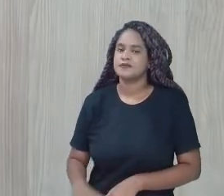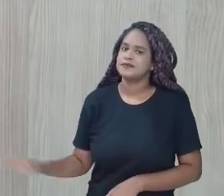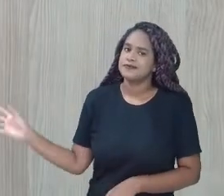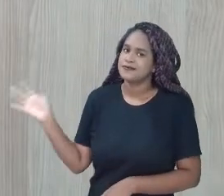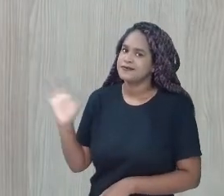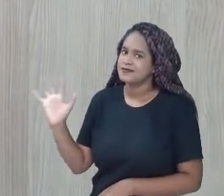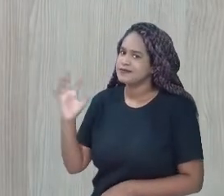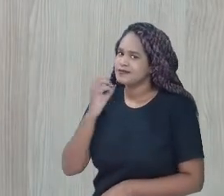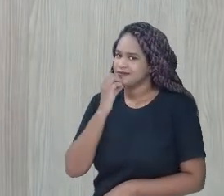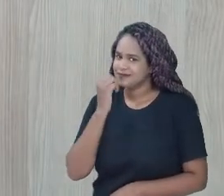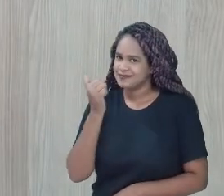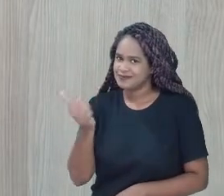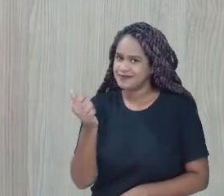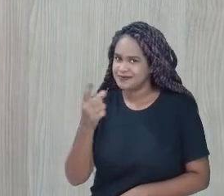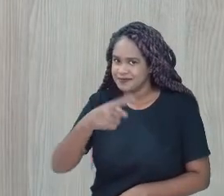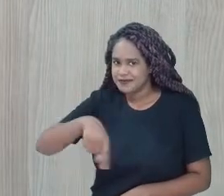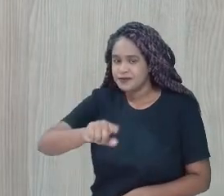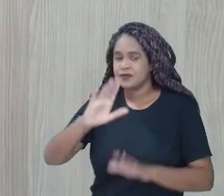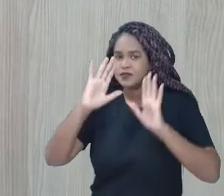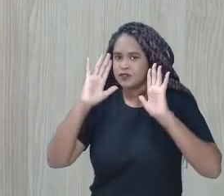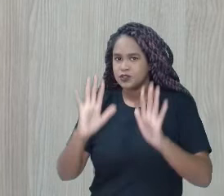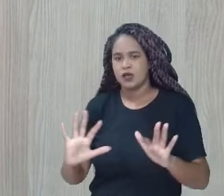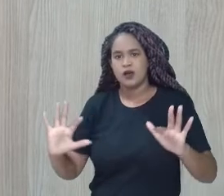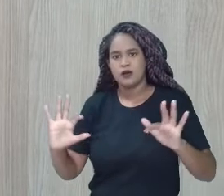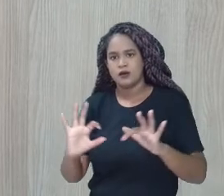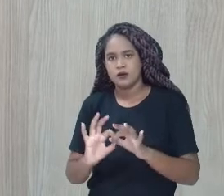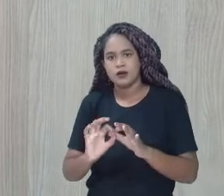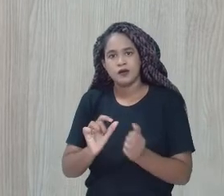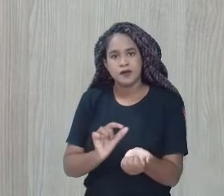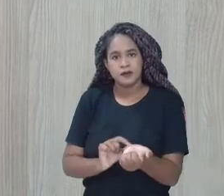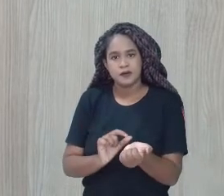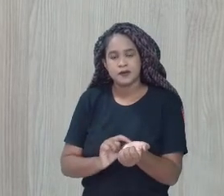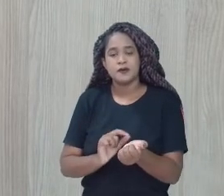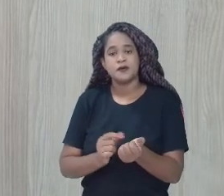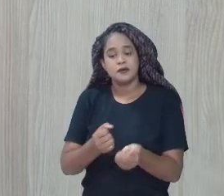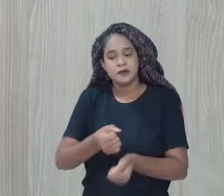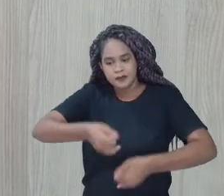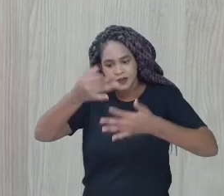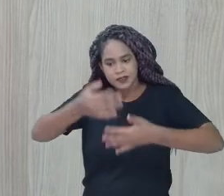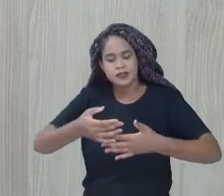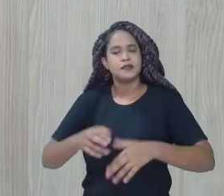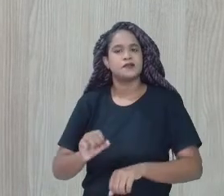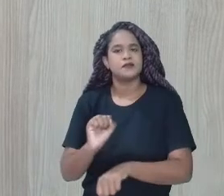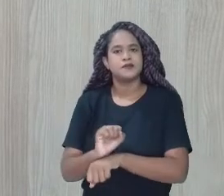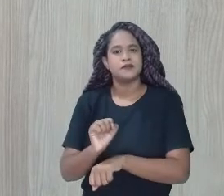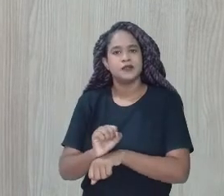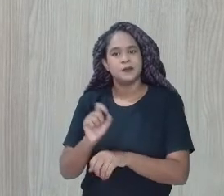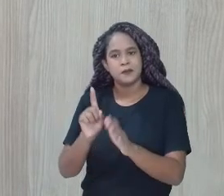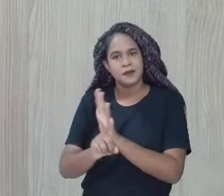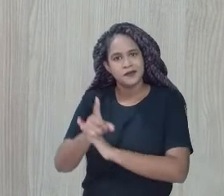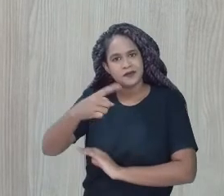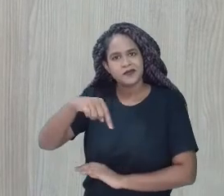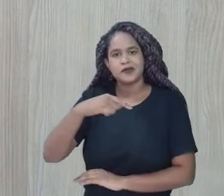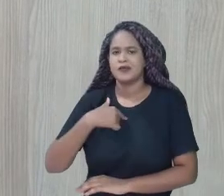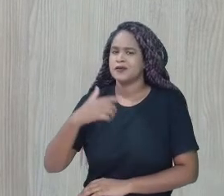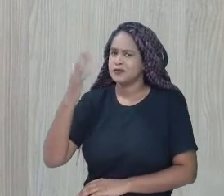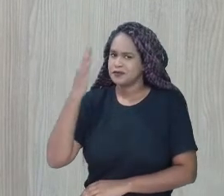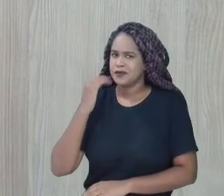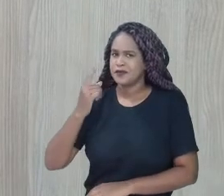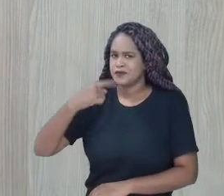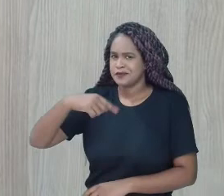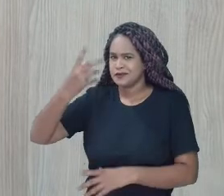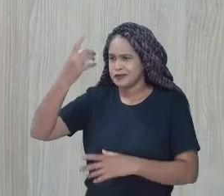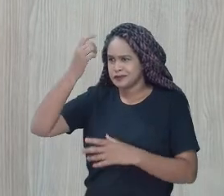Oi, gente, tudo bem com vocês? Eu já estou aqui, ó, conectada e prontinha para receber as perguntas que eu sei que vocês têm aí na cabecinha